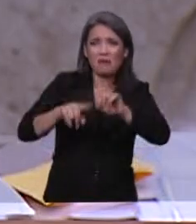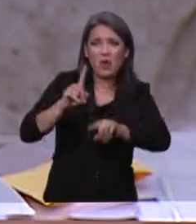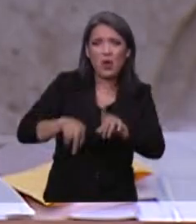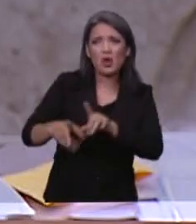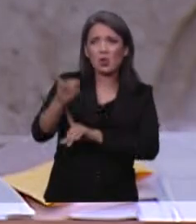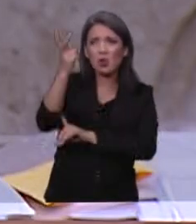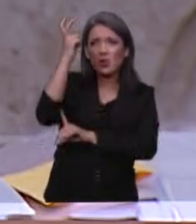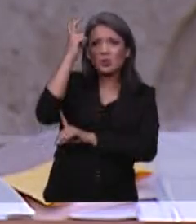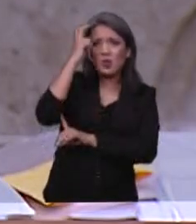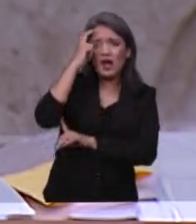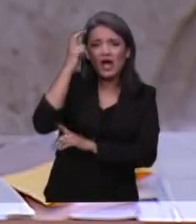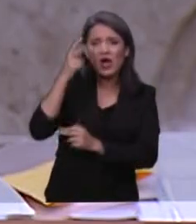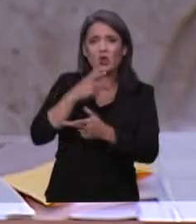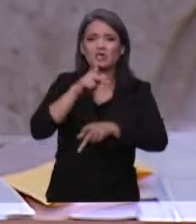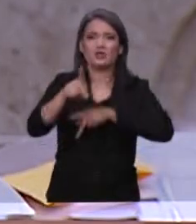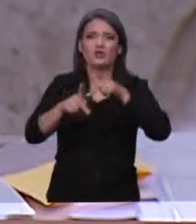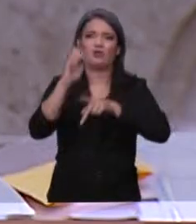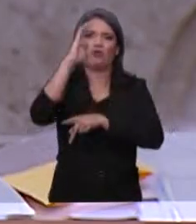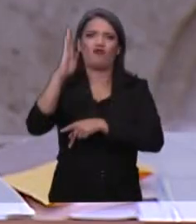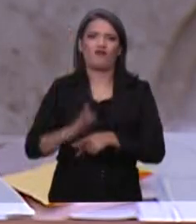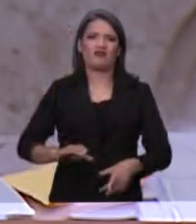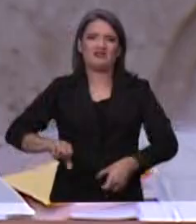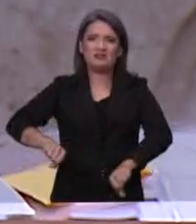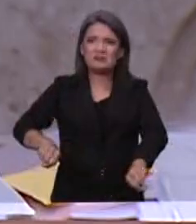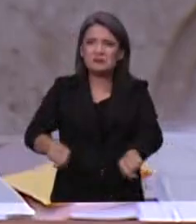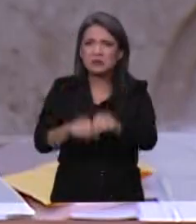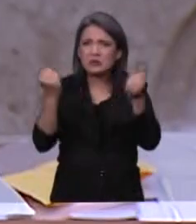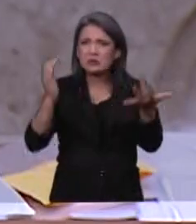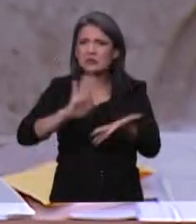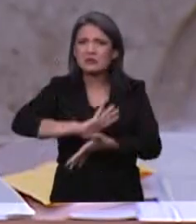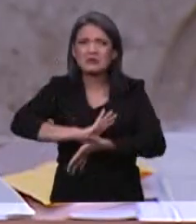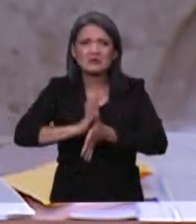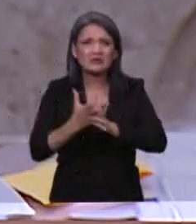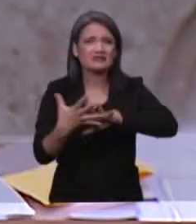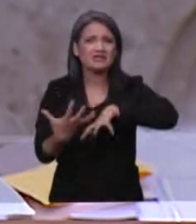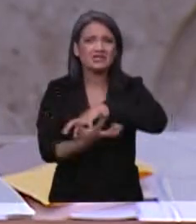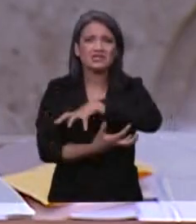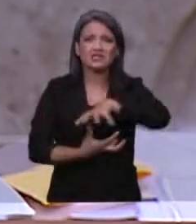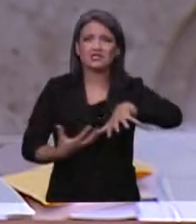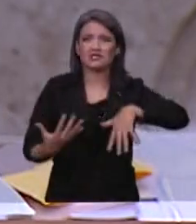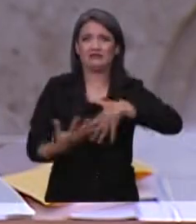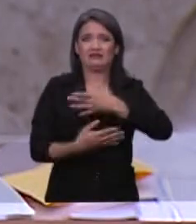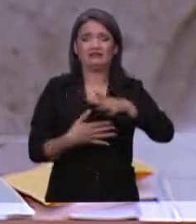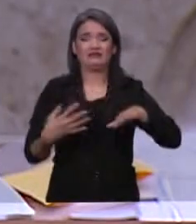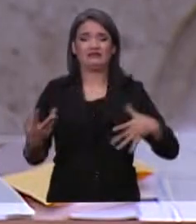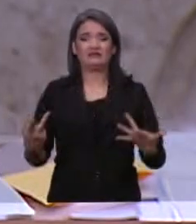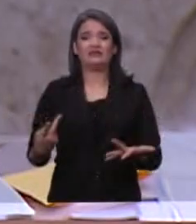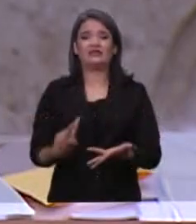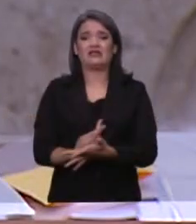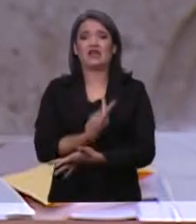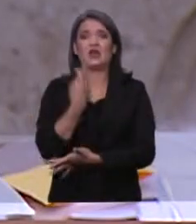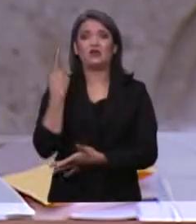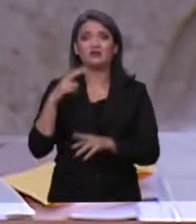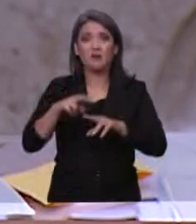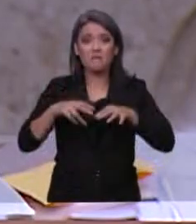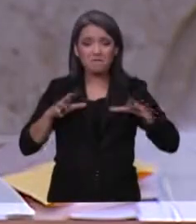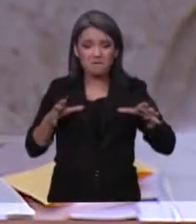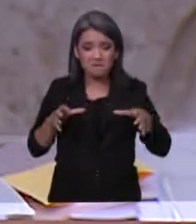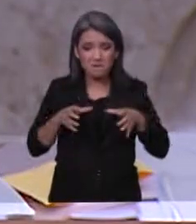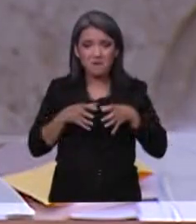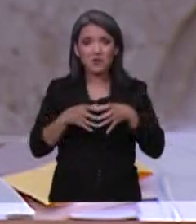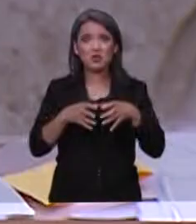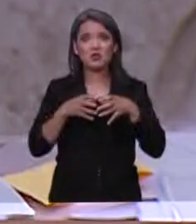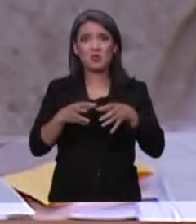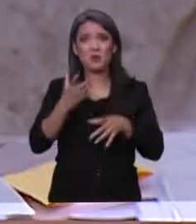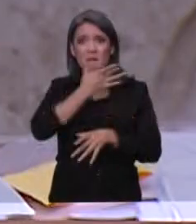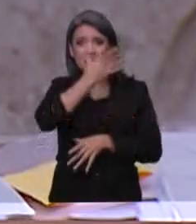cultural do povo brasileiro. Uma devastação que foi perpetrada por uma turba que,